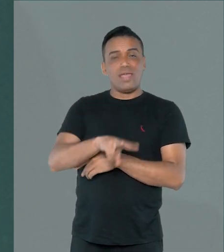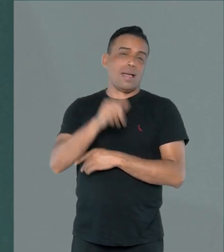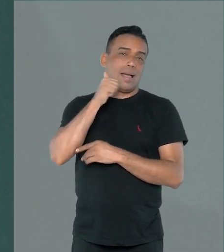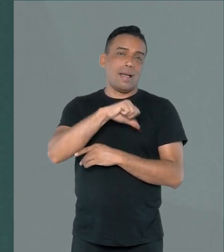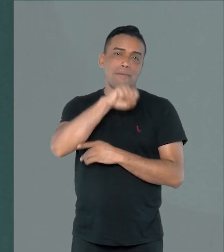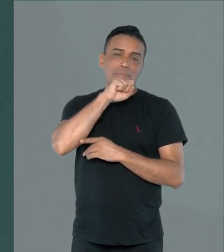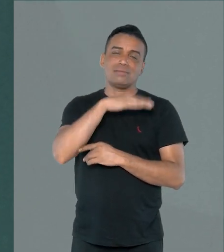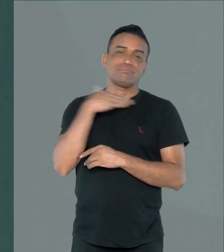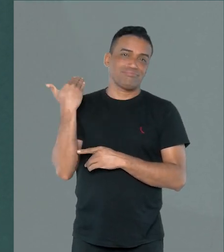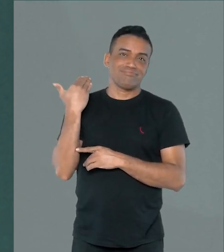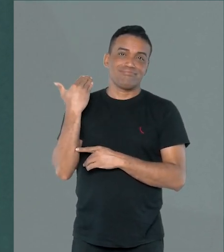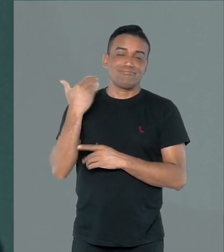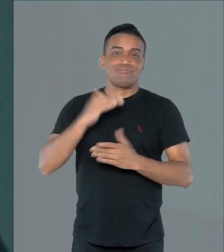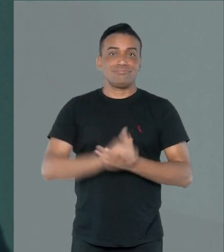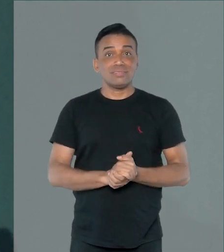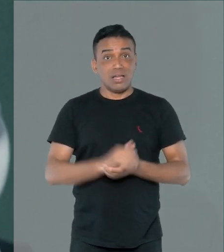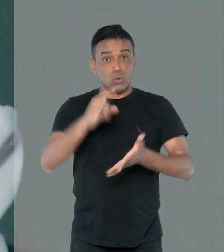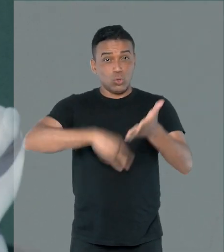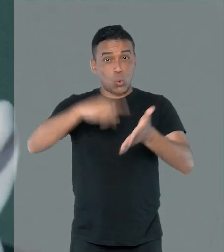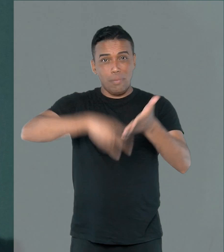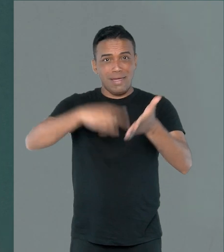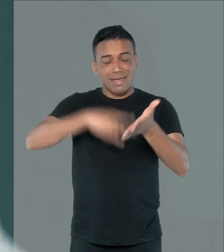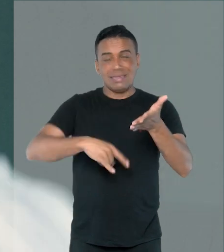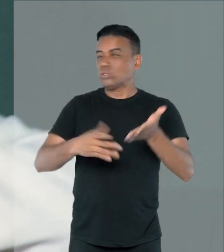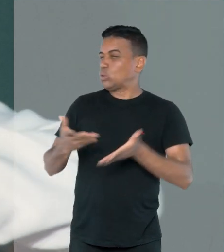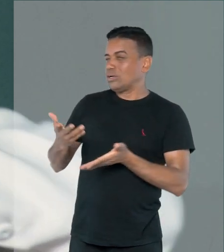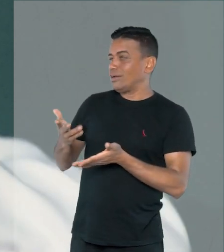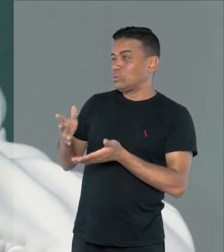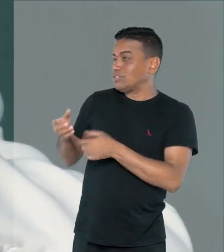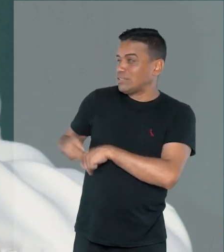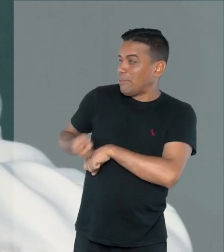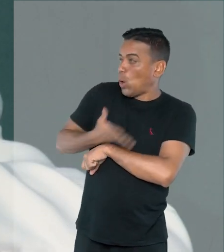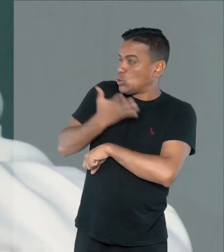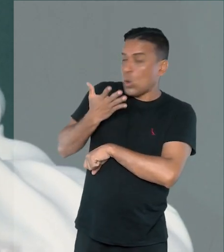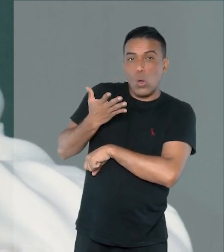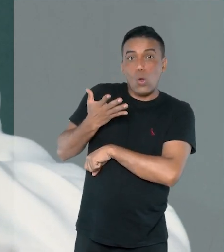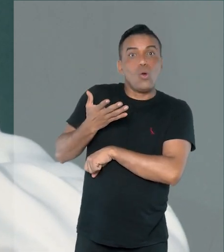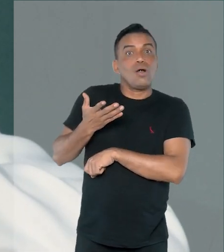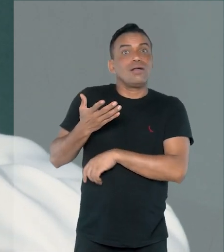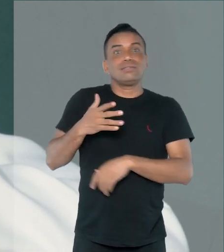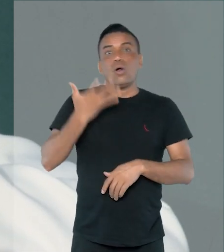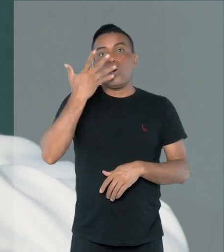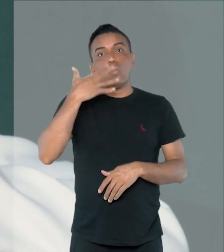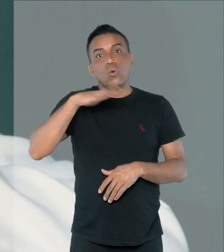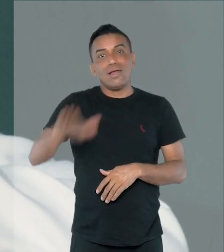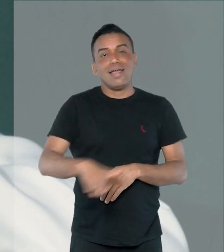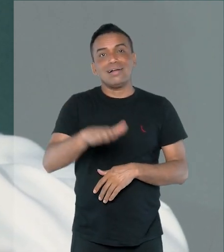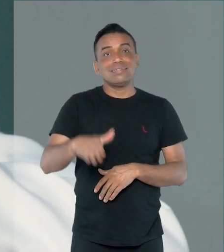documentação, Jefferson, não sei se isso te comoveu, são as crianças, são os 5 netinhos, que têm que se despedir da